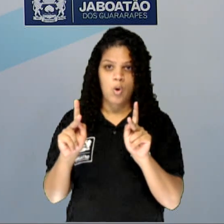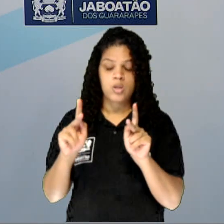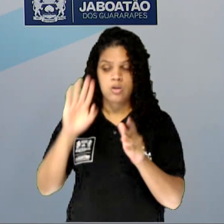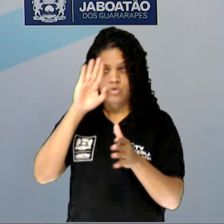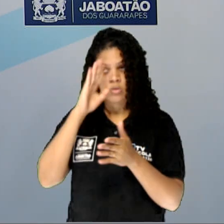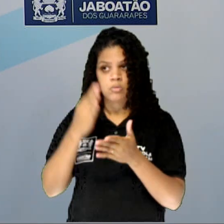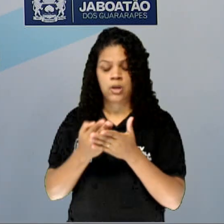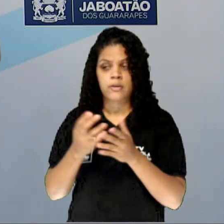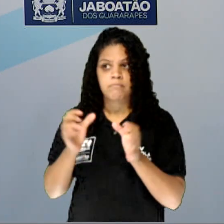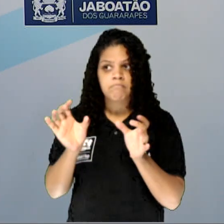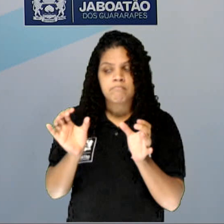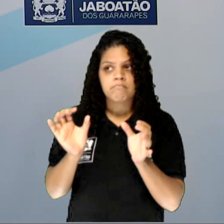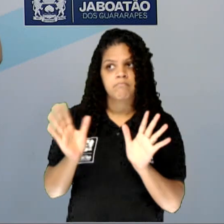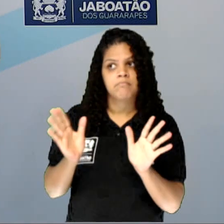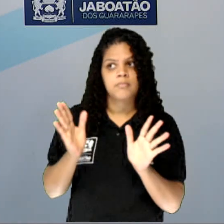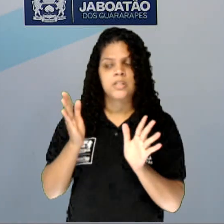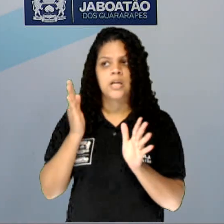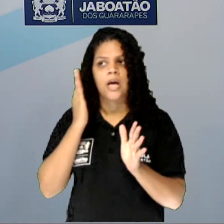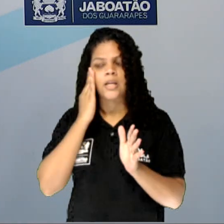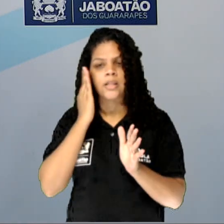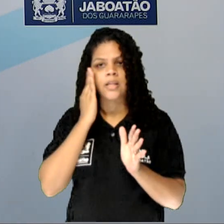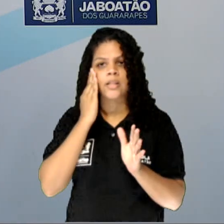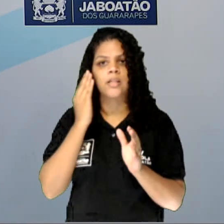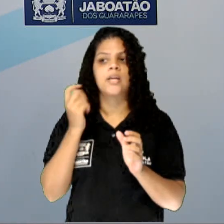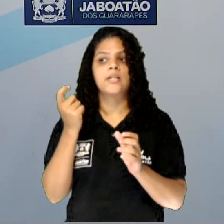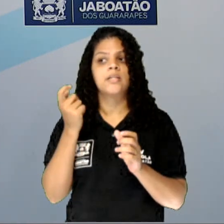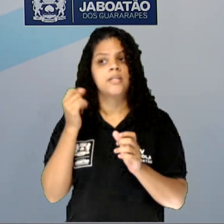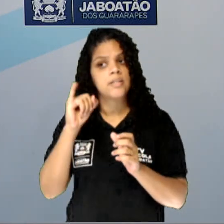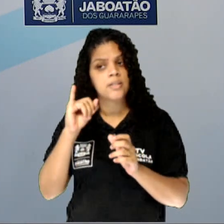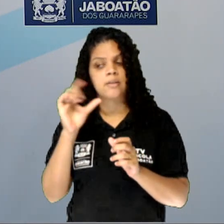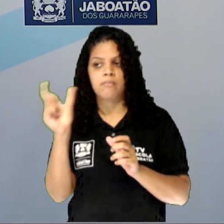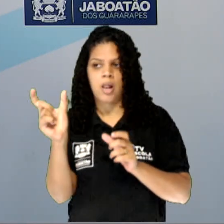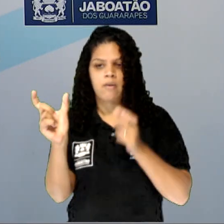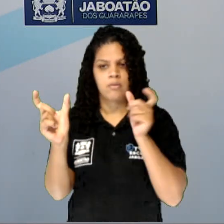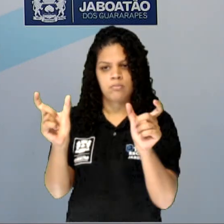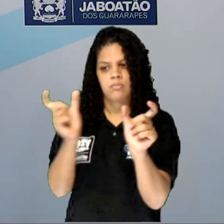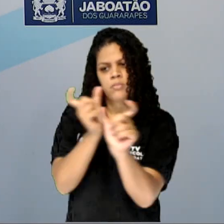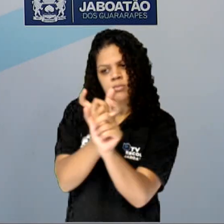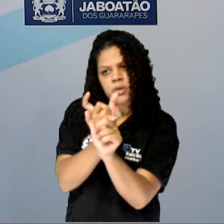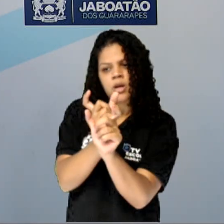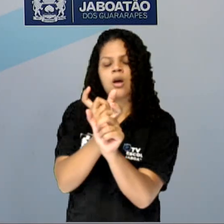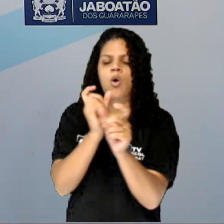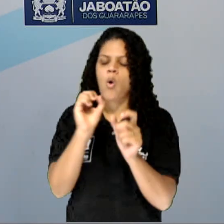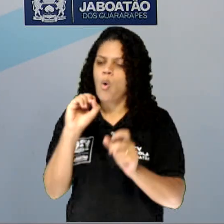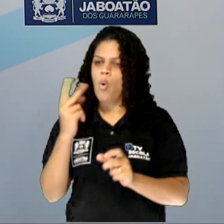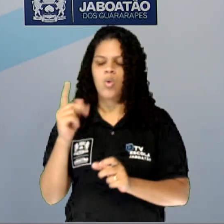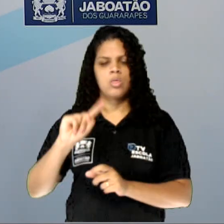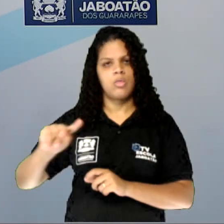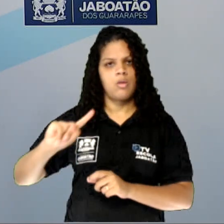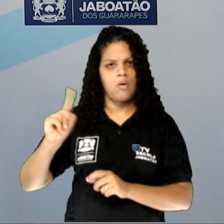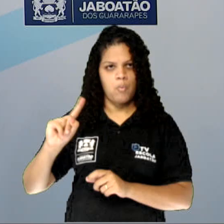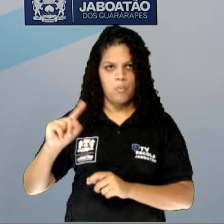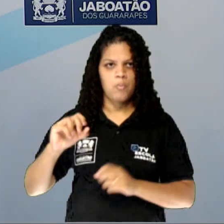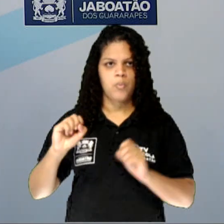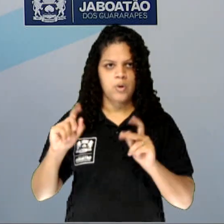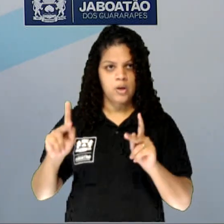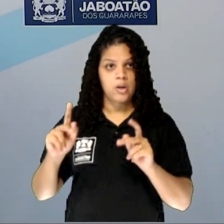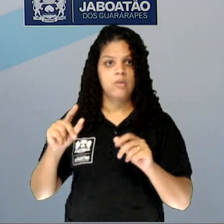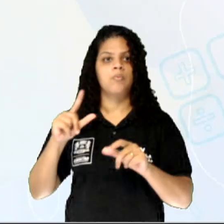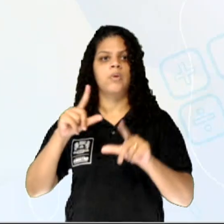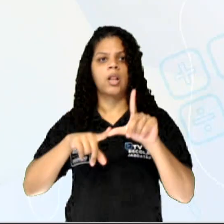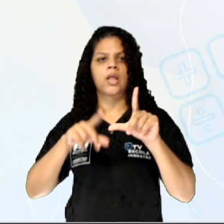para saber se uma palavra poderia corresponder a outra ou não. Para a gente fechar então aí, chegar à nossa resposta, vamos ver o item